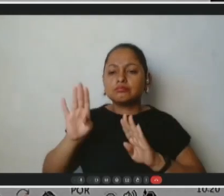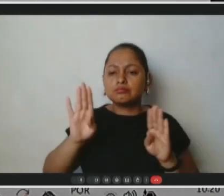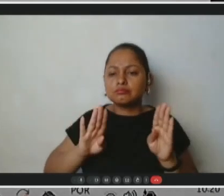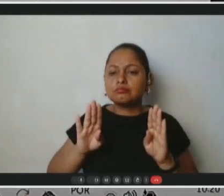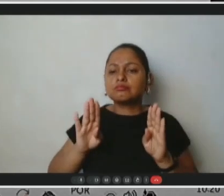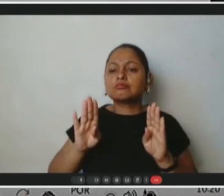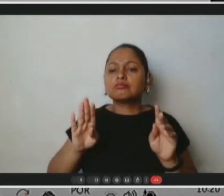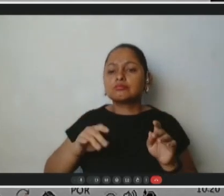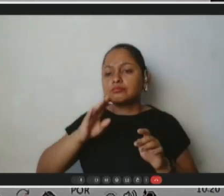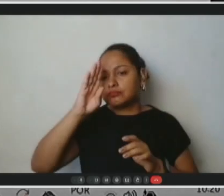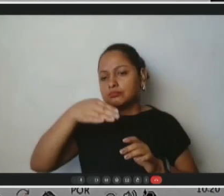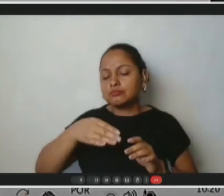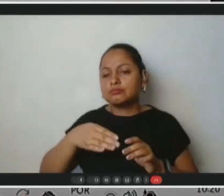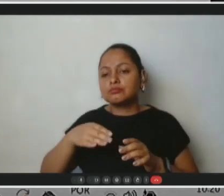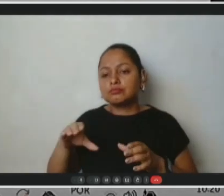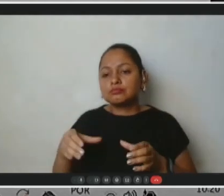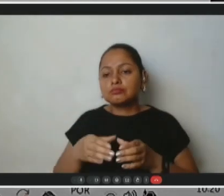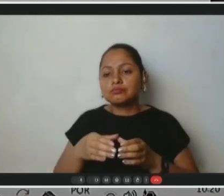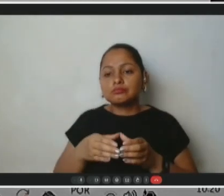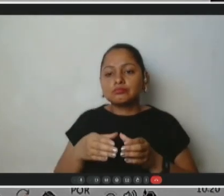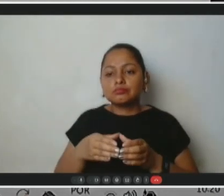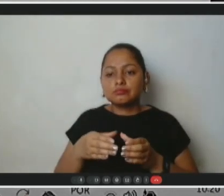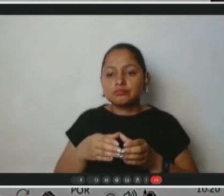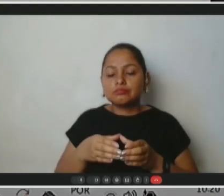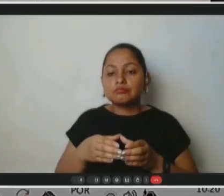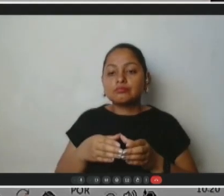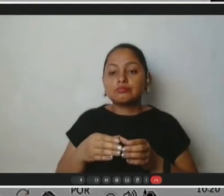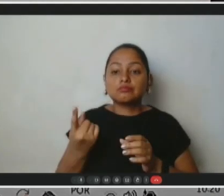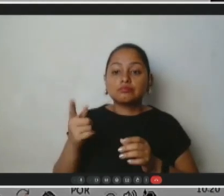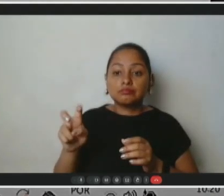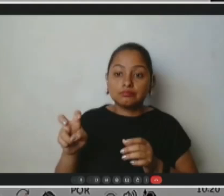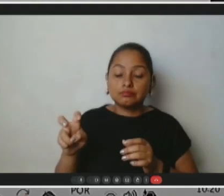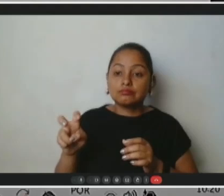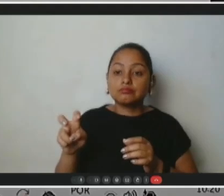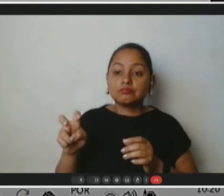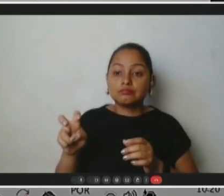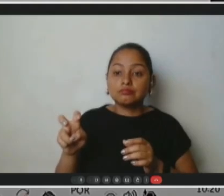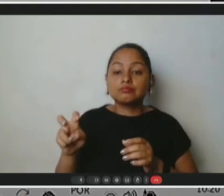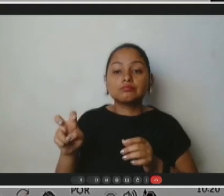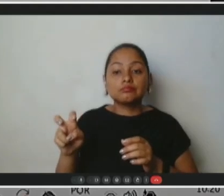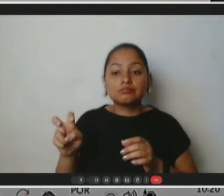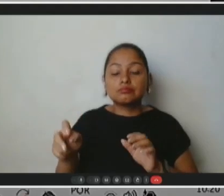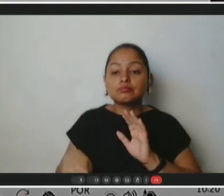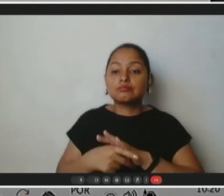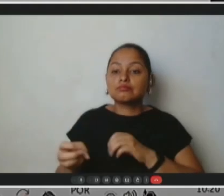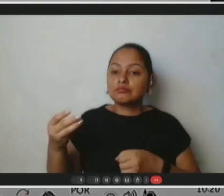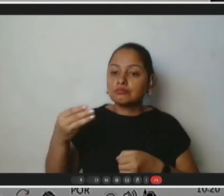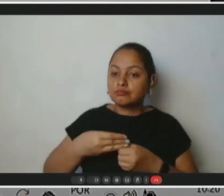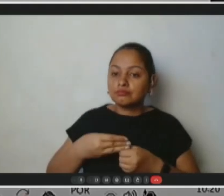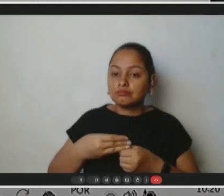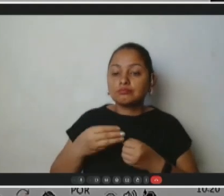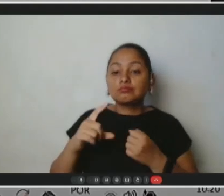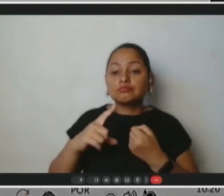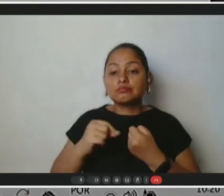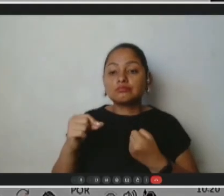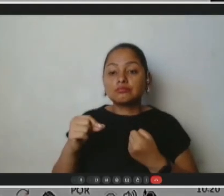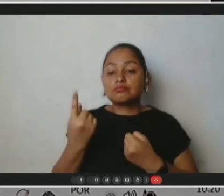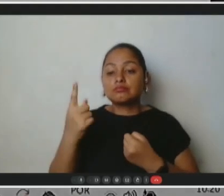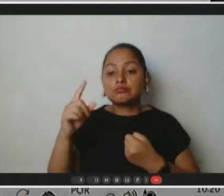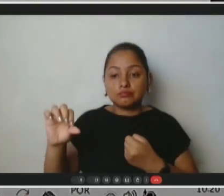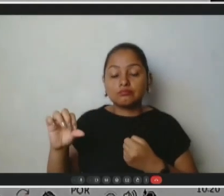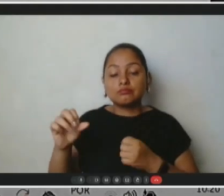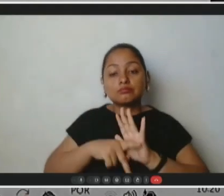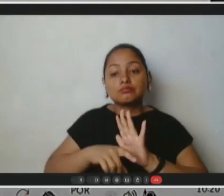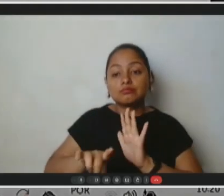consignados nas fundações, autarquias e fundos administrados e mantidos pelo município. Artigo 19. Ao projeto de lei